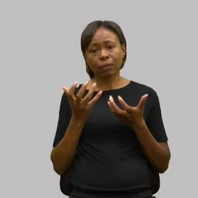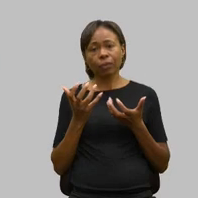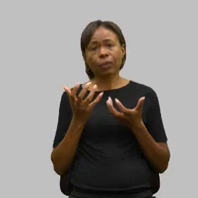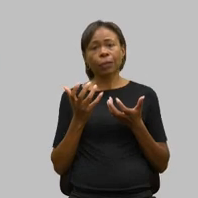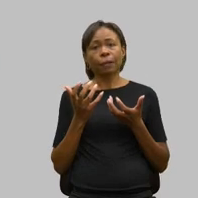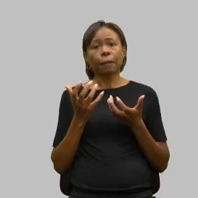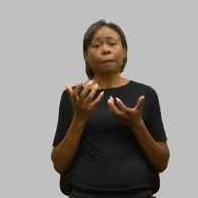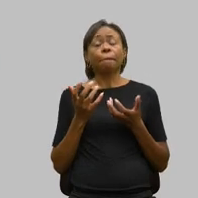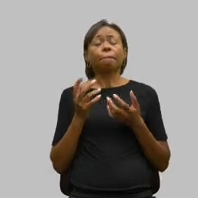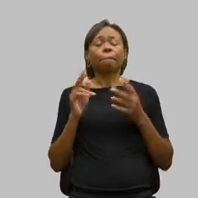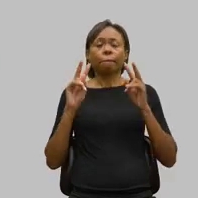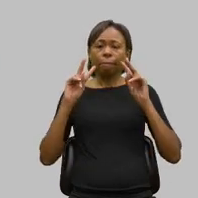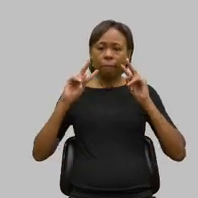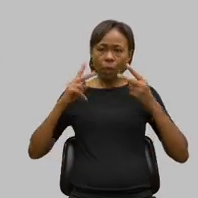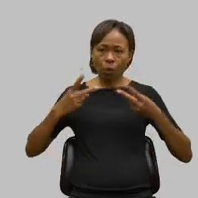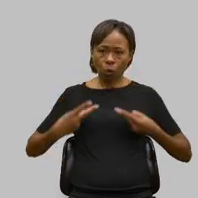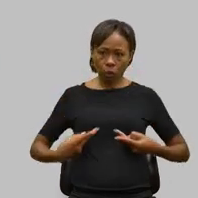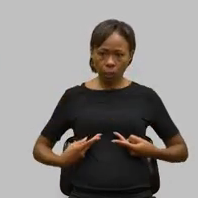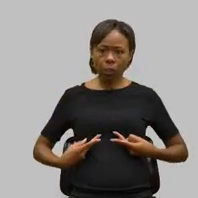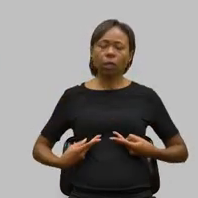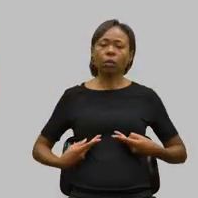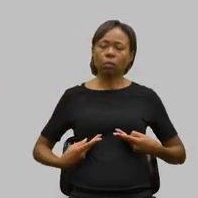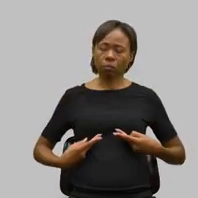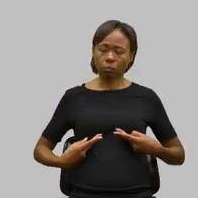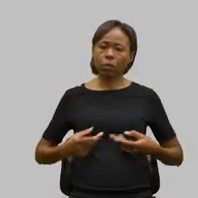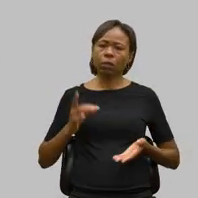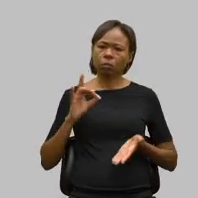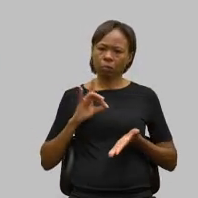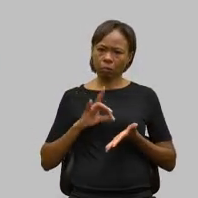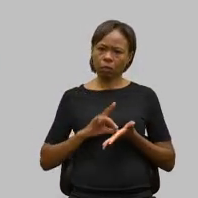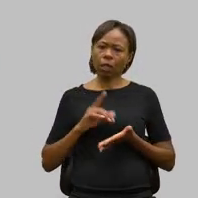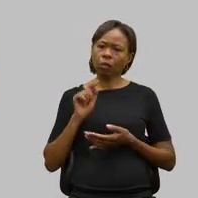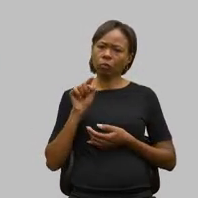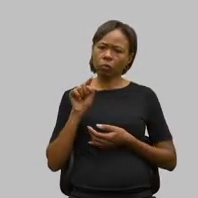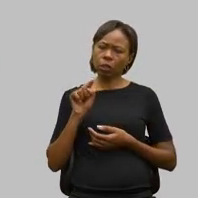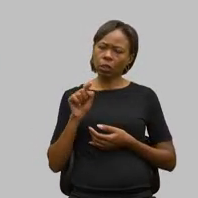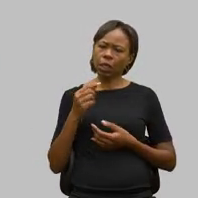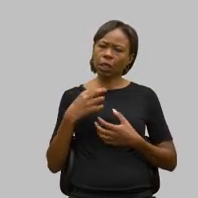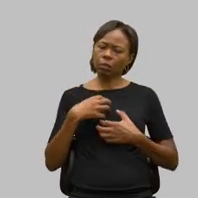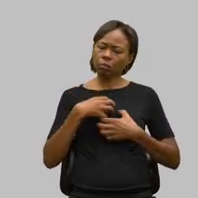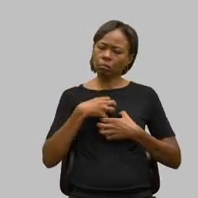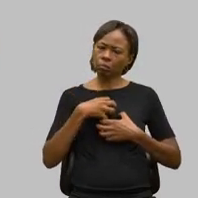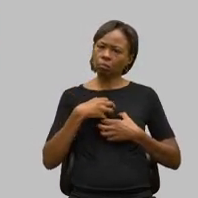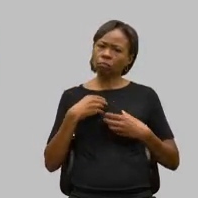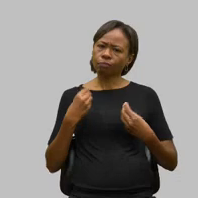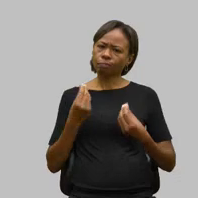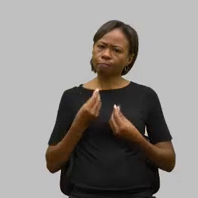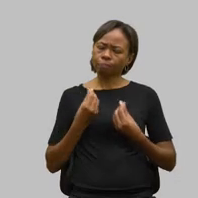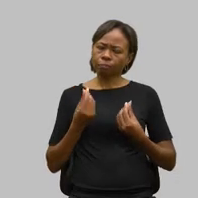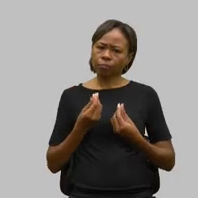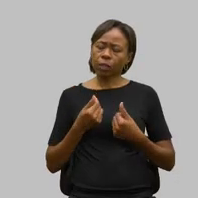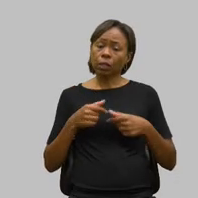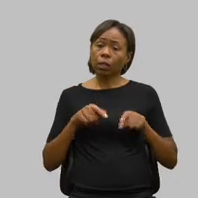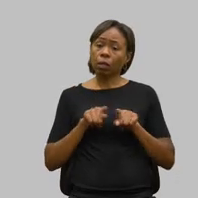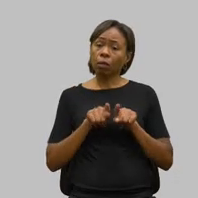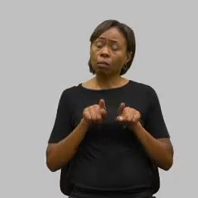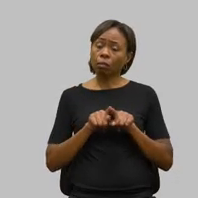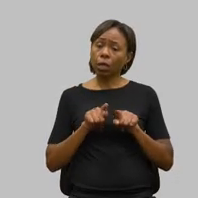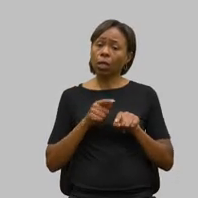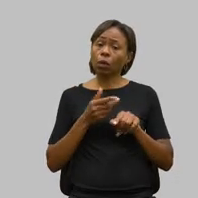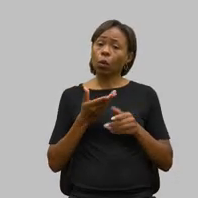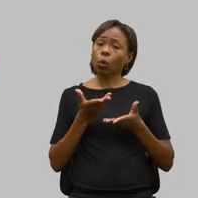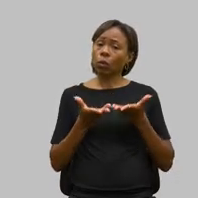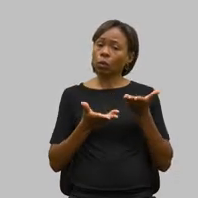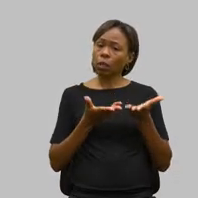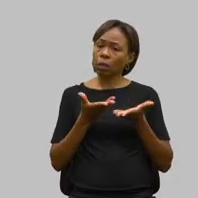o nosso reconhecimento pela sua sensibilidade e, sobretudo, pelo trato humanizado